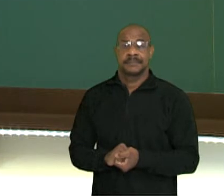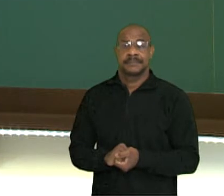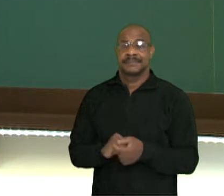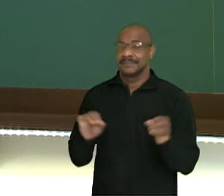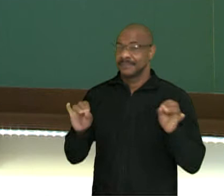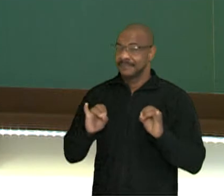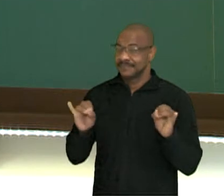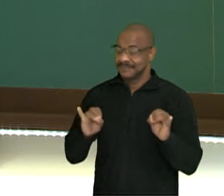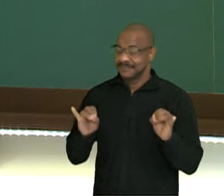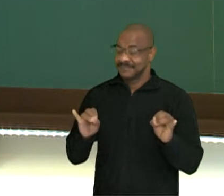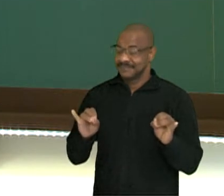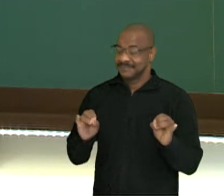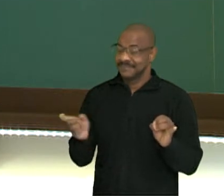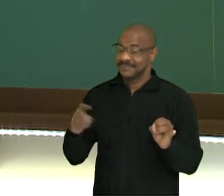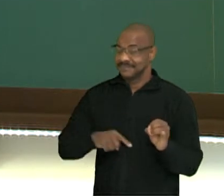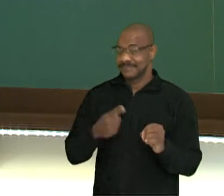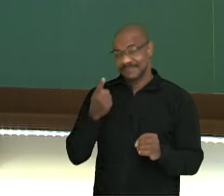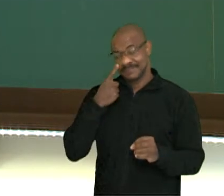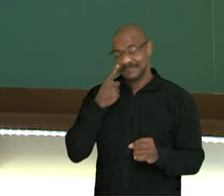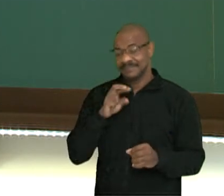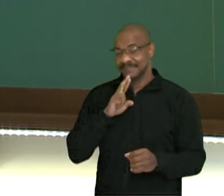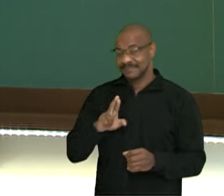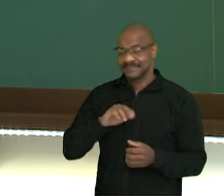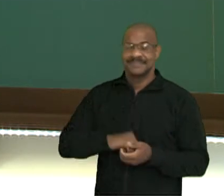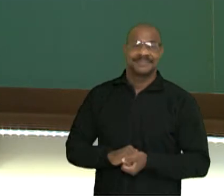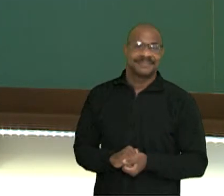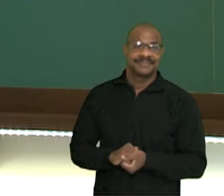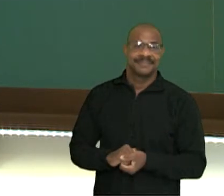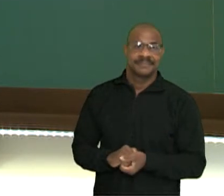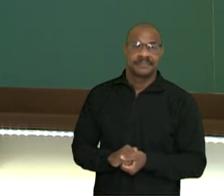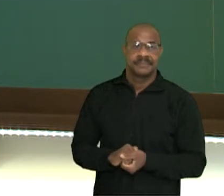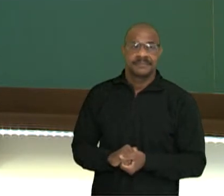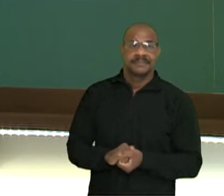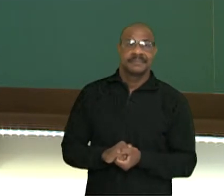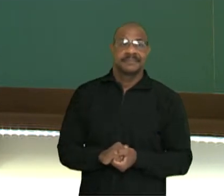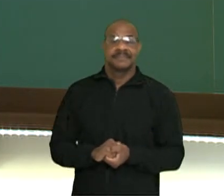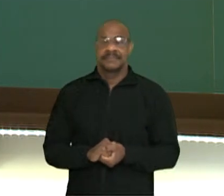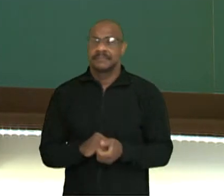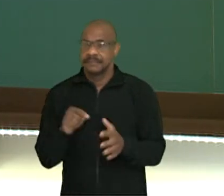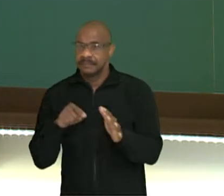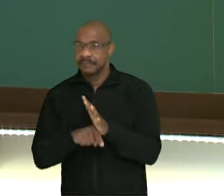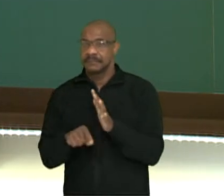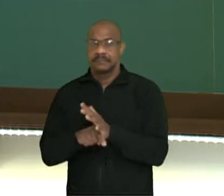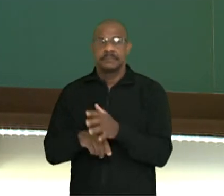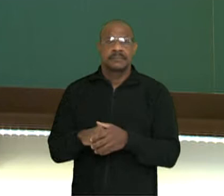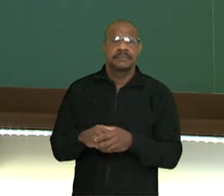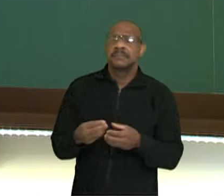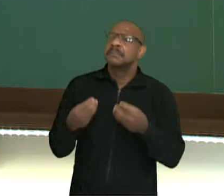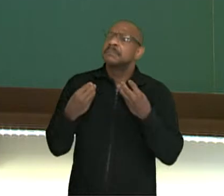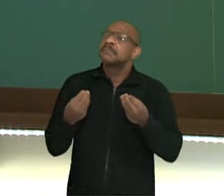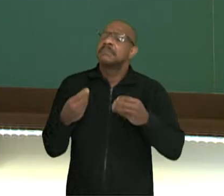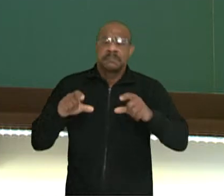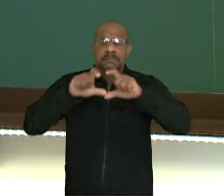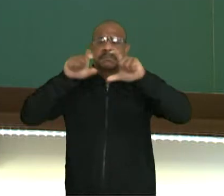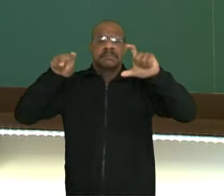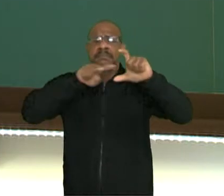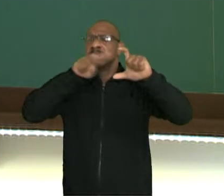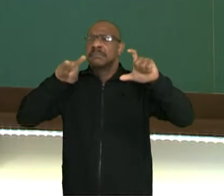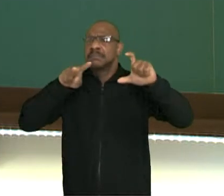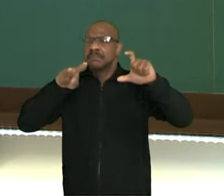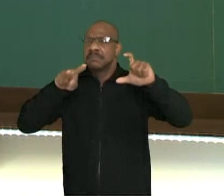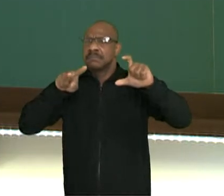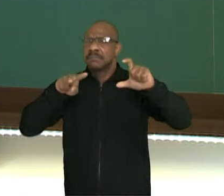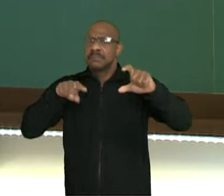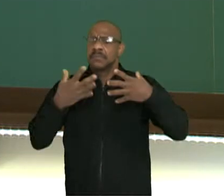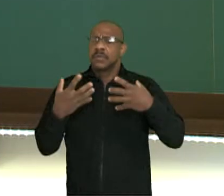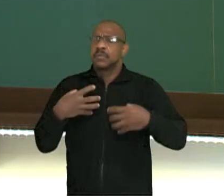Oiê! Vamos conferir? Vem comigo então. Eu te perguntei, qual é a função desse trecho em relação à